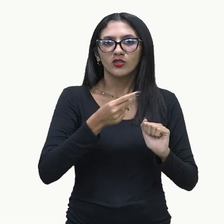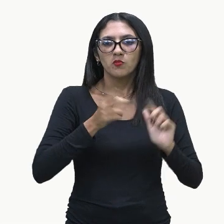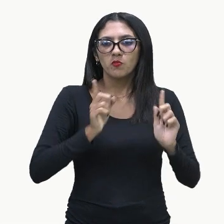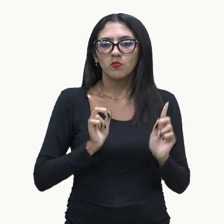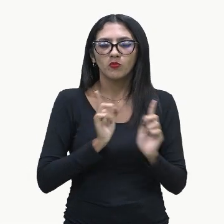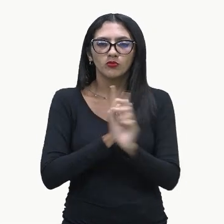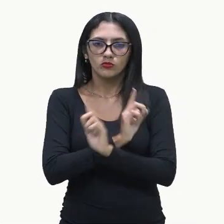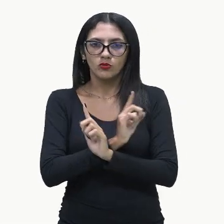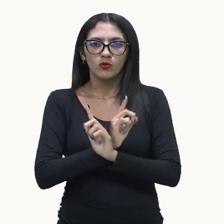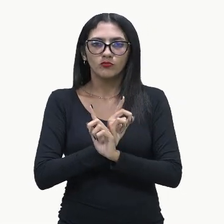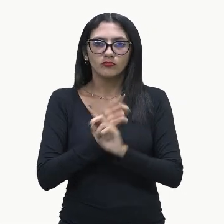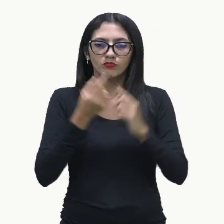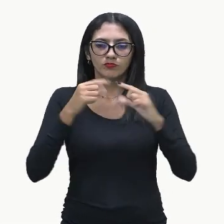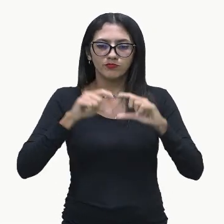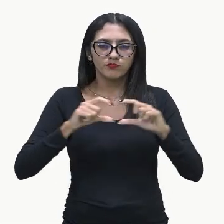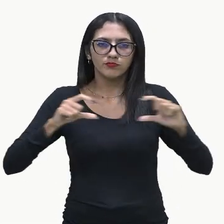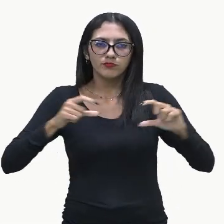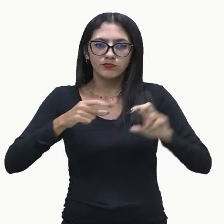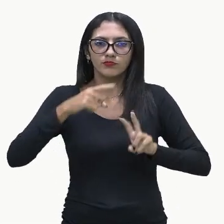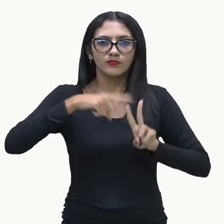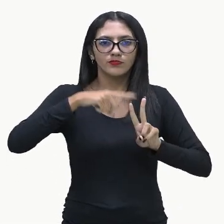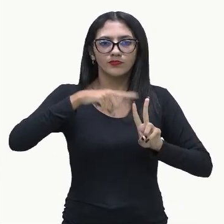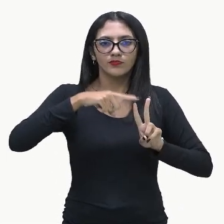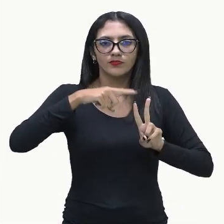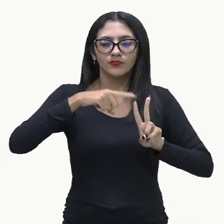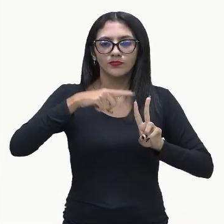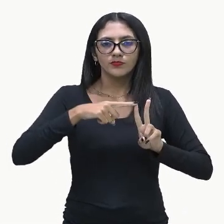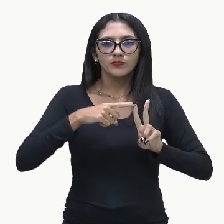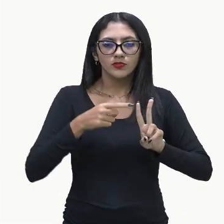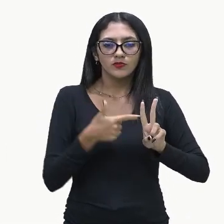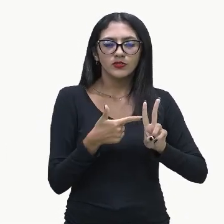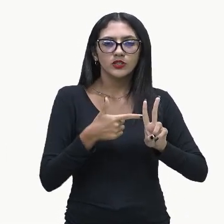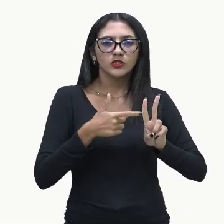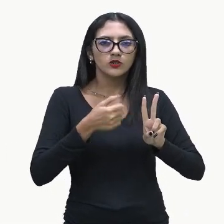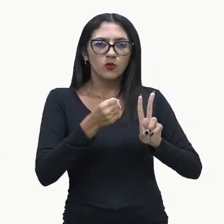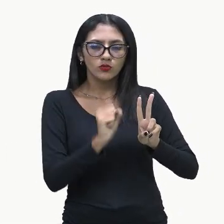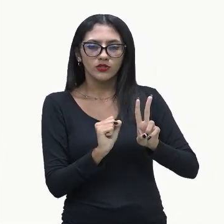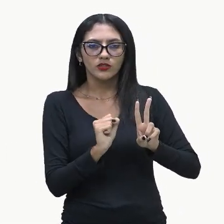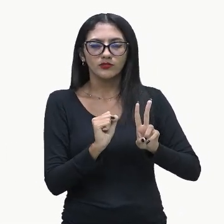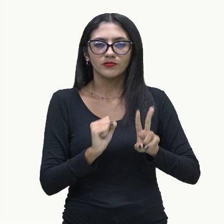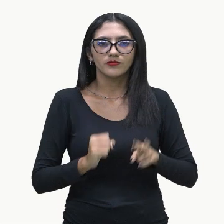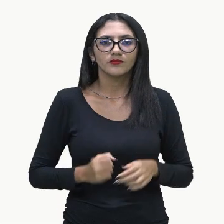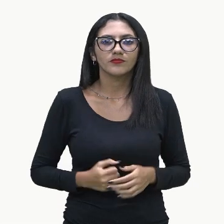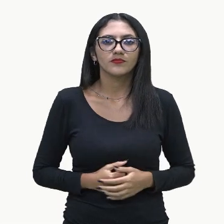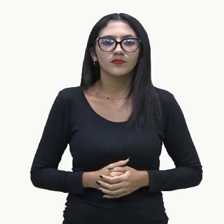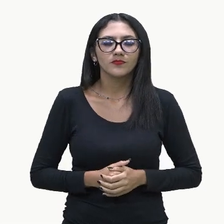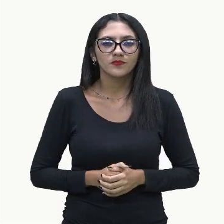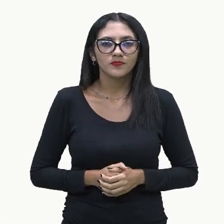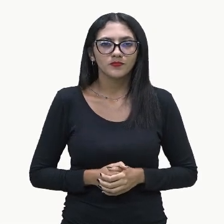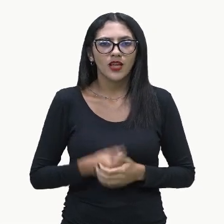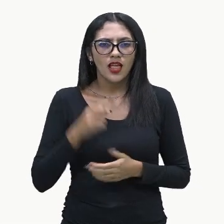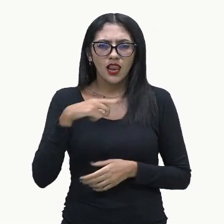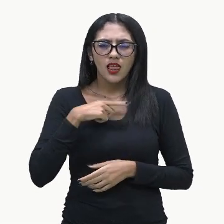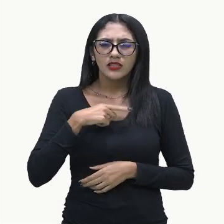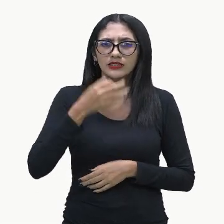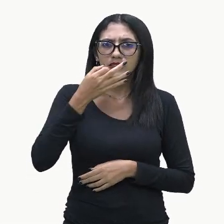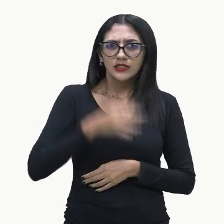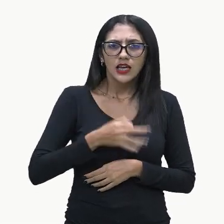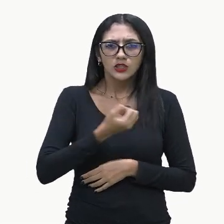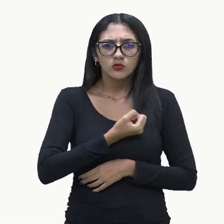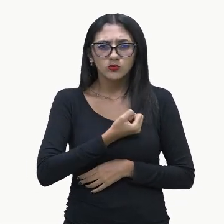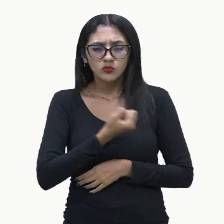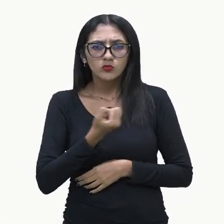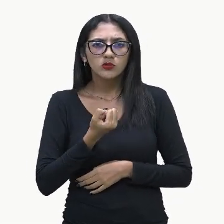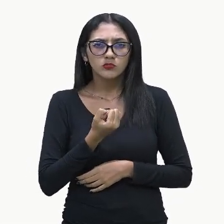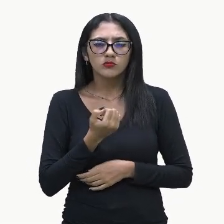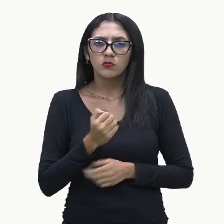de raiz quadrada. Raiz quadrada de 28 é exata? Não. Então, o que a gente pode fazer? A gente pode deixar